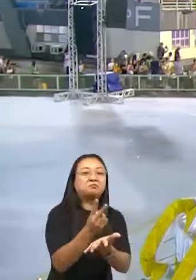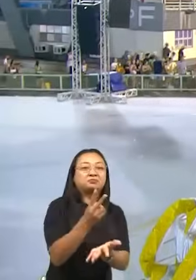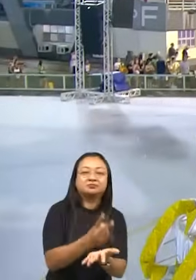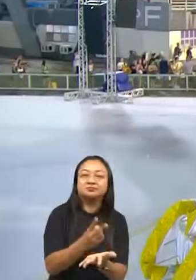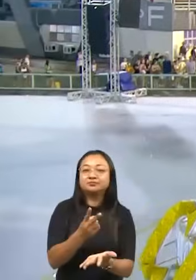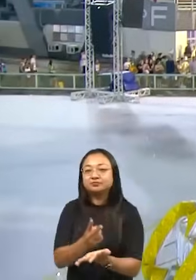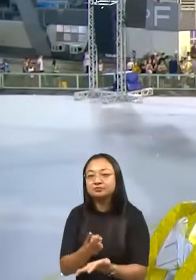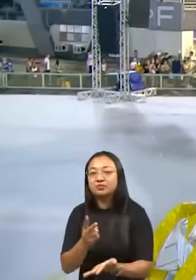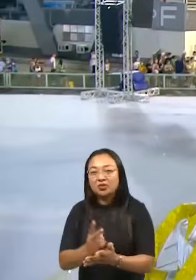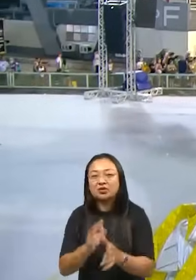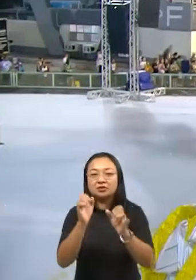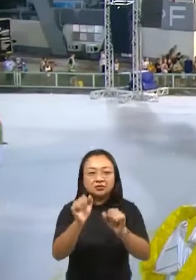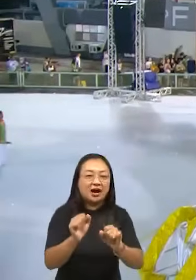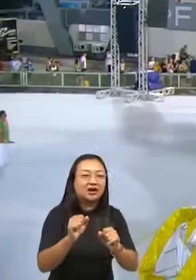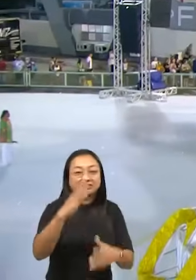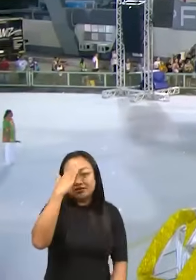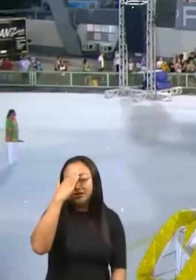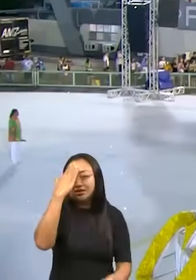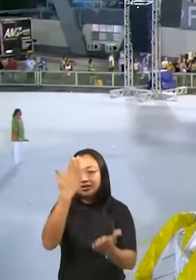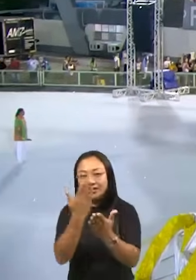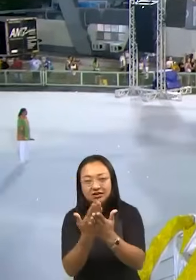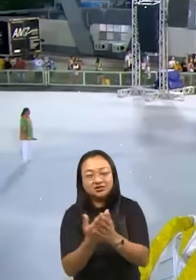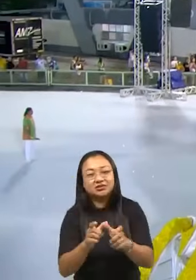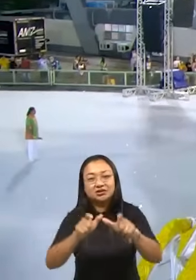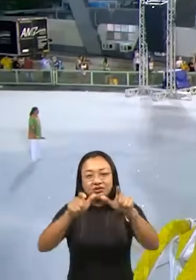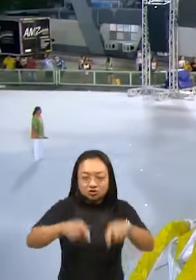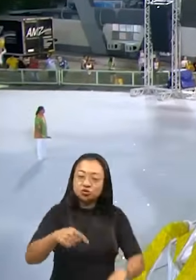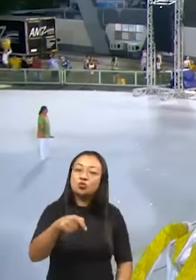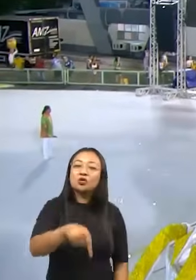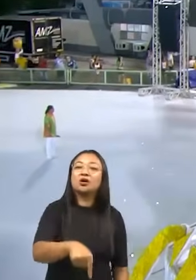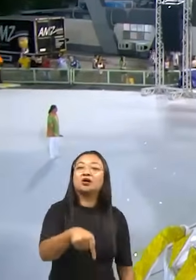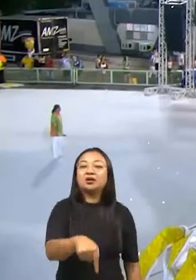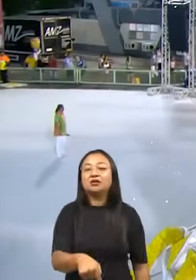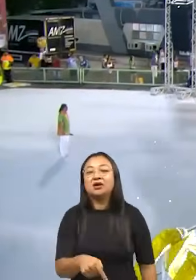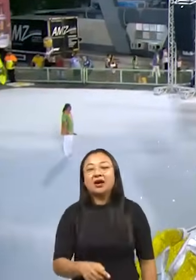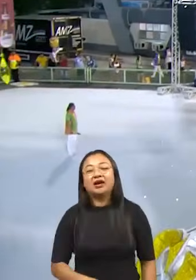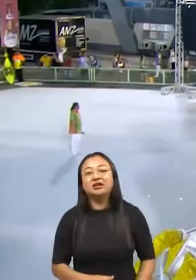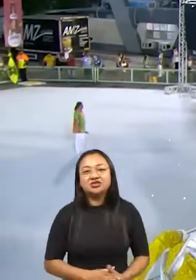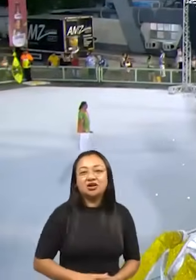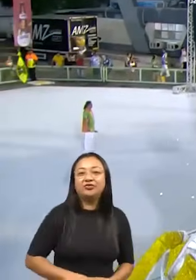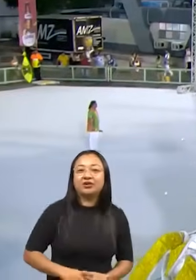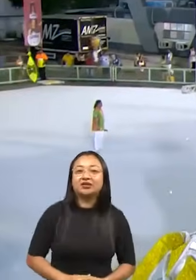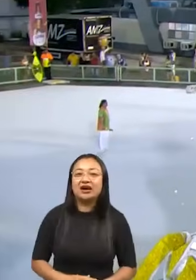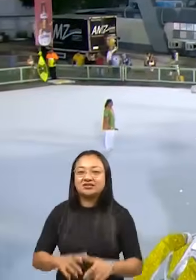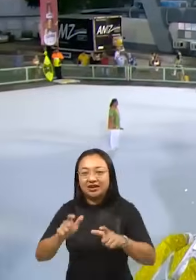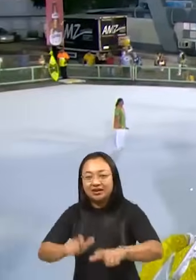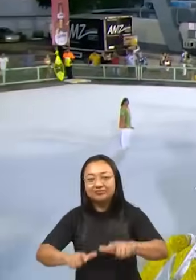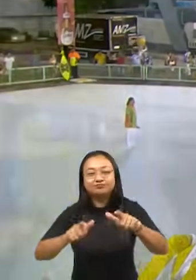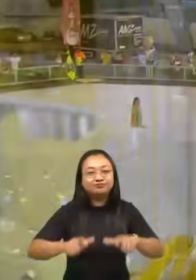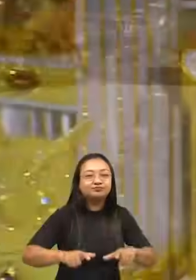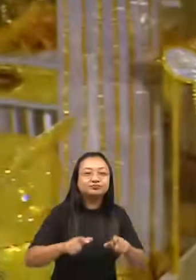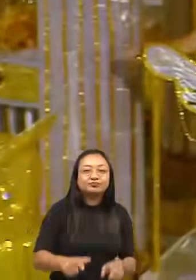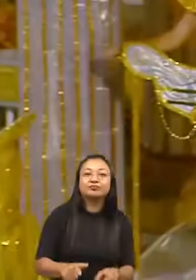Prevaleceu a bênção do fragilo desse chão. Que é isso, bateria? Que é isso, bateria? Se tem